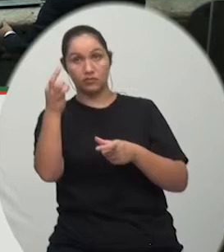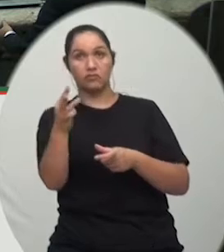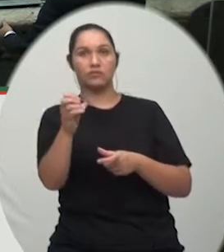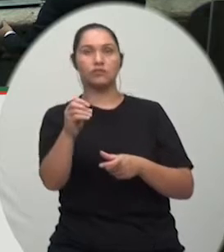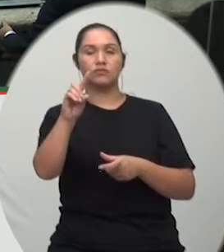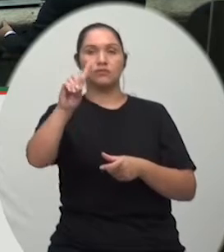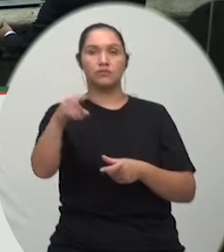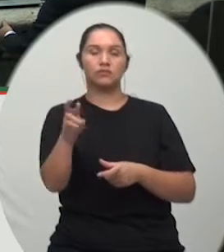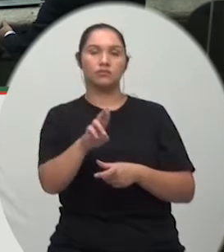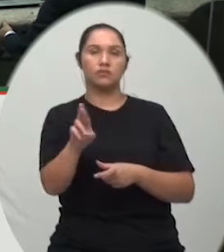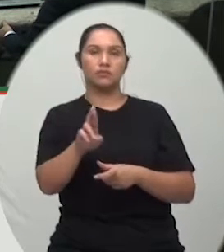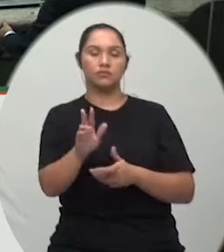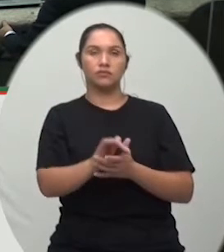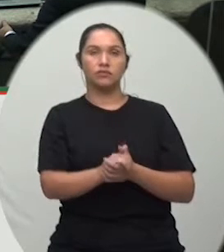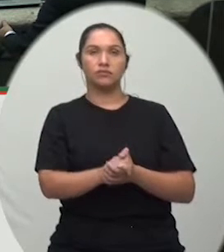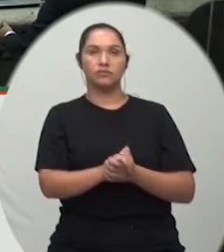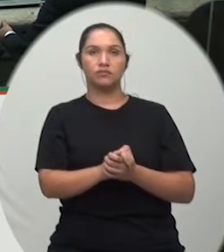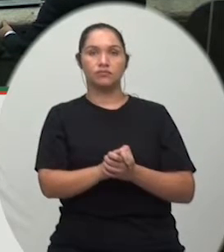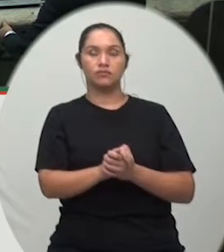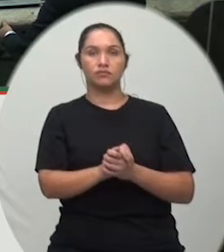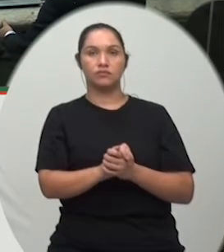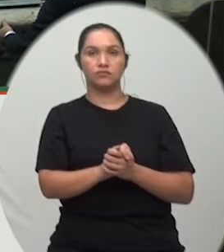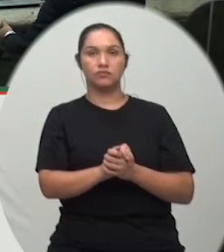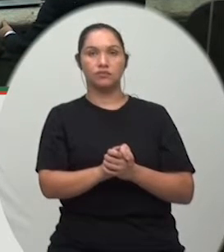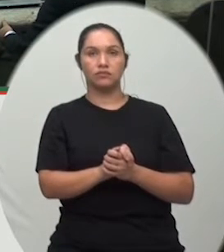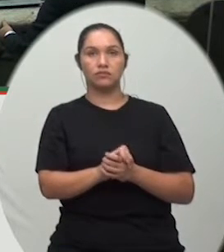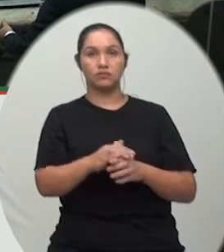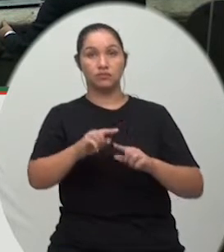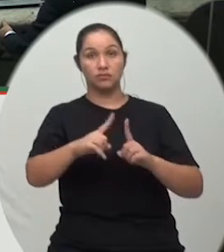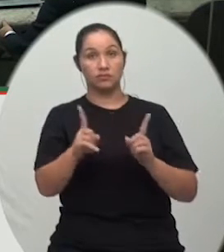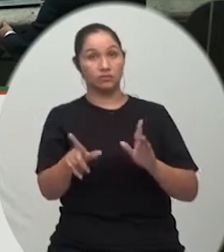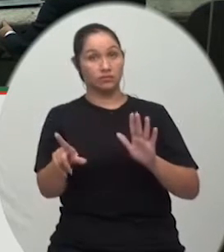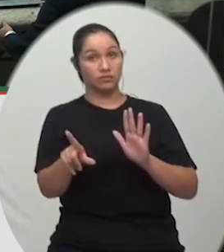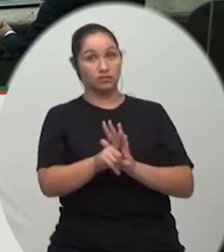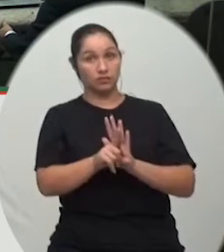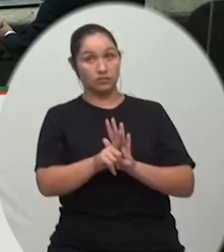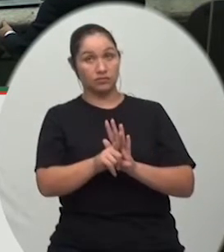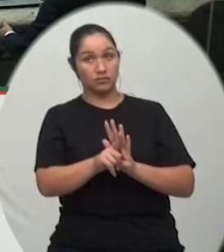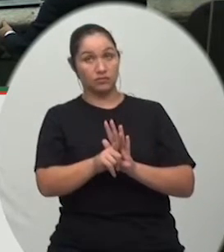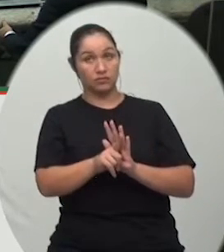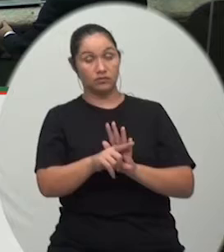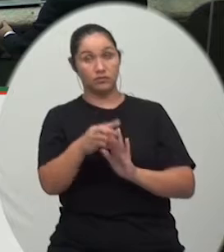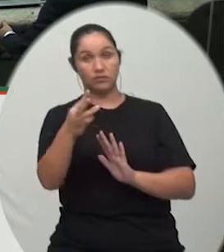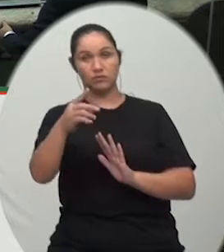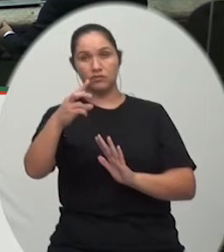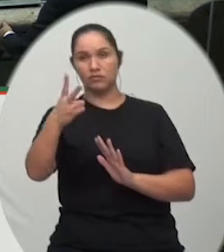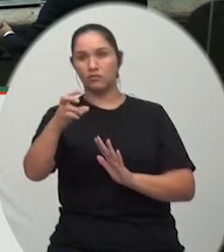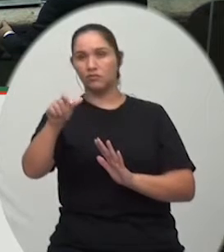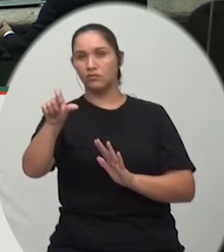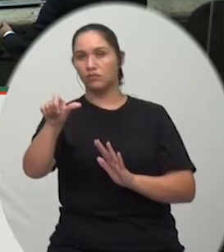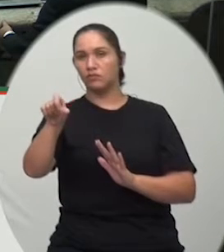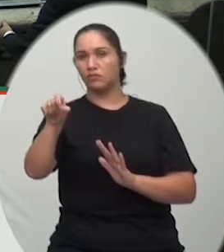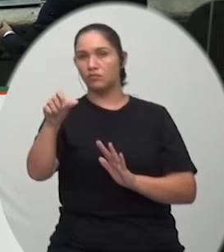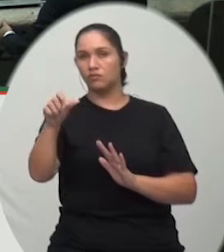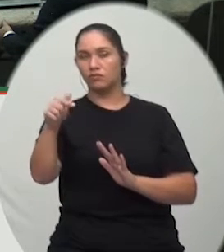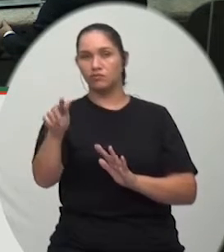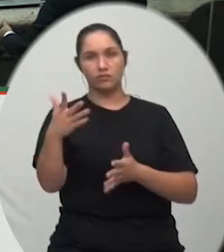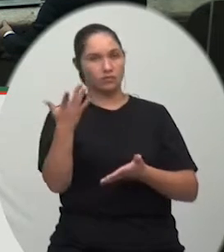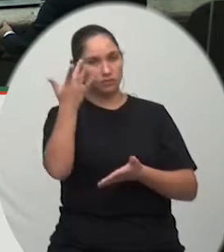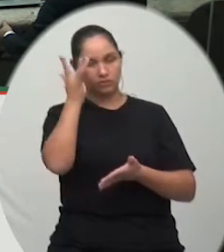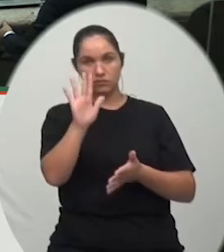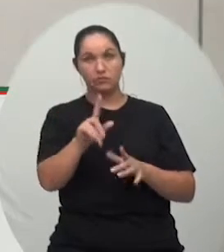de R$ 30.000. Perfeito, que não está previsto na lei anterior, na 3.297, uma coisa assim, na lei anterior não está previsto